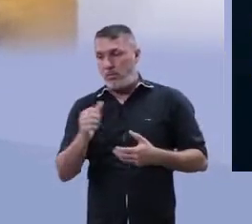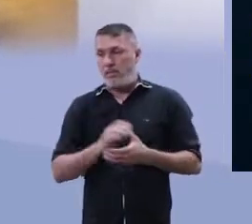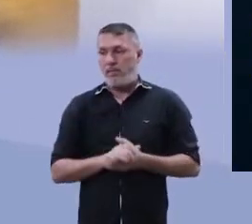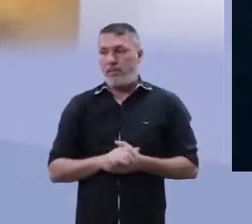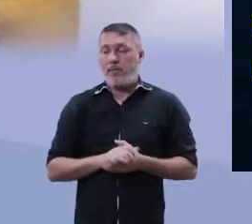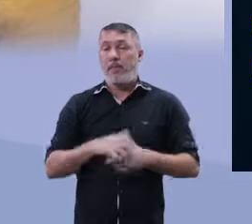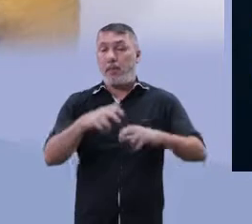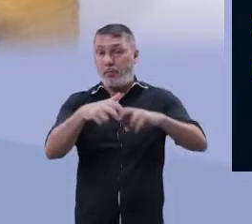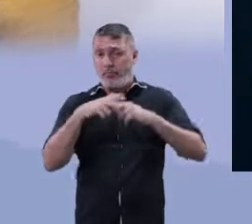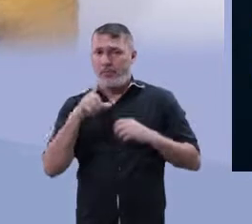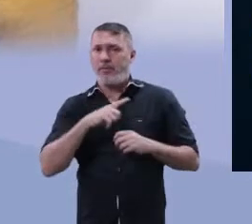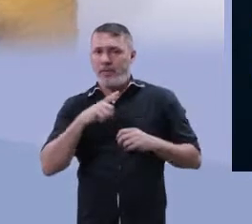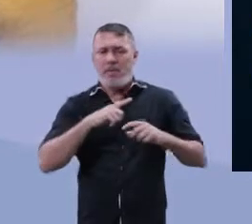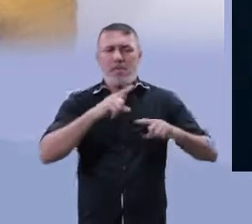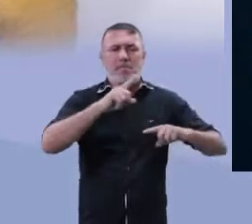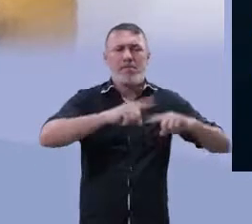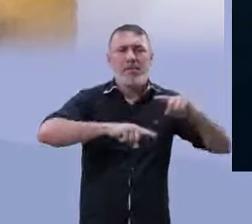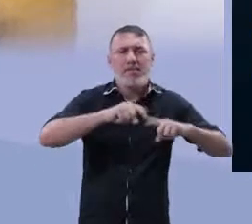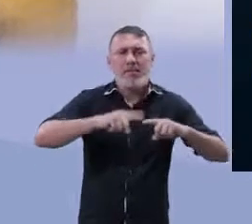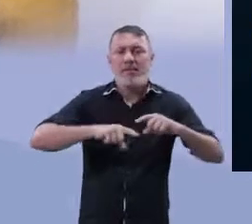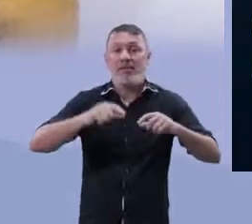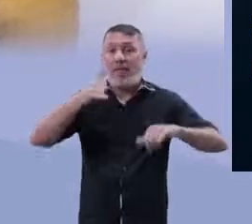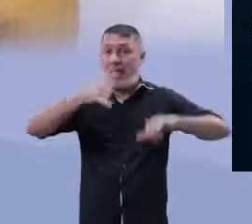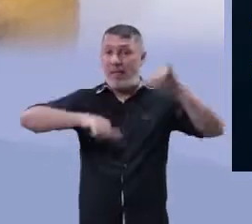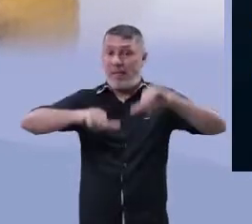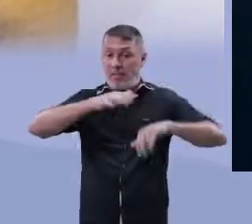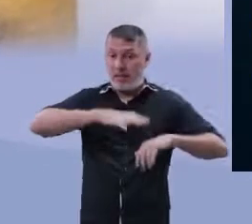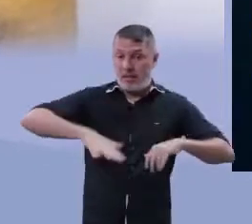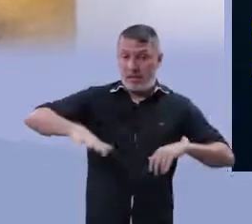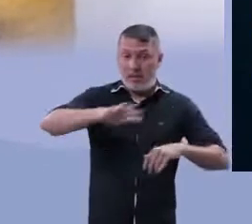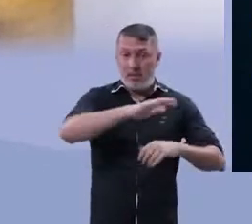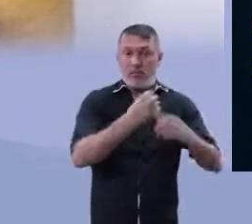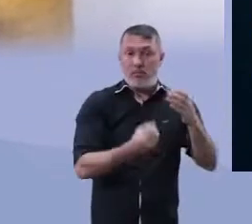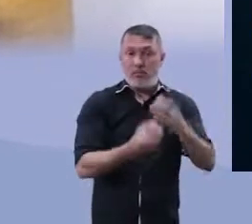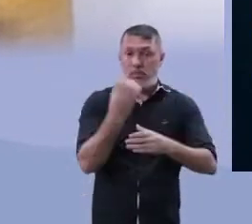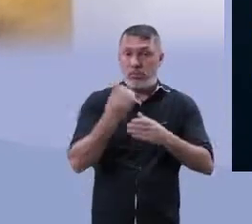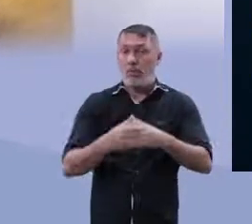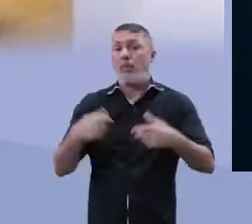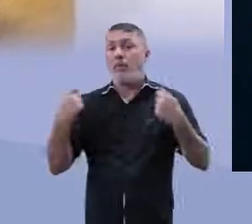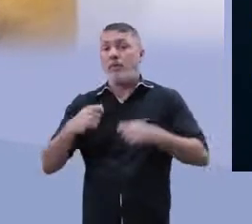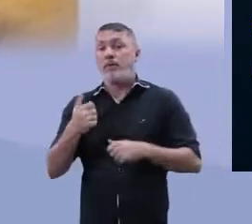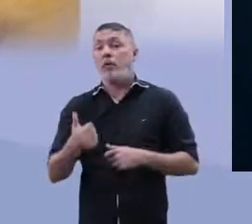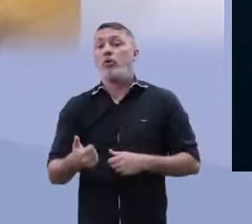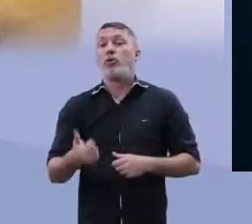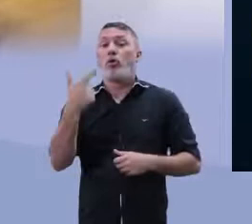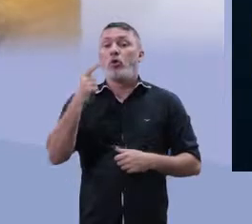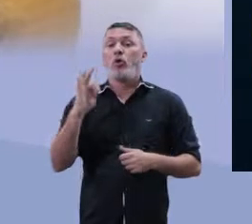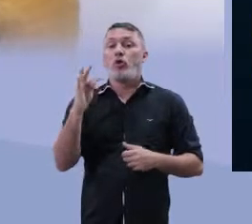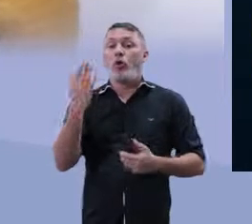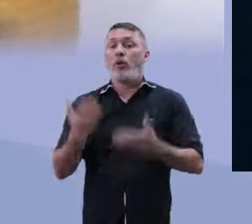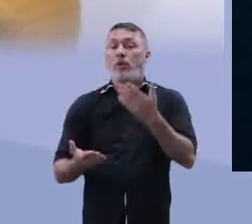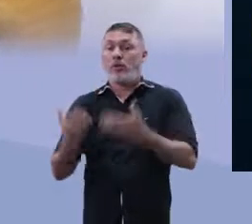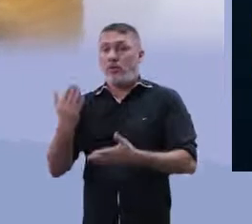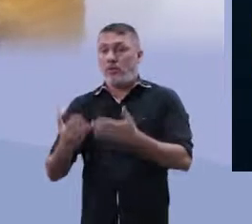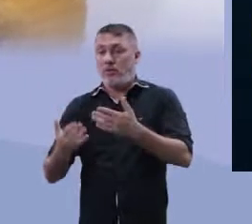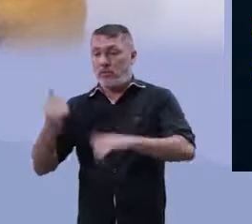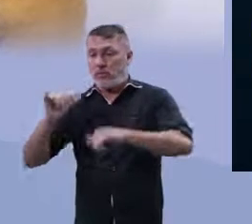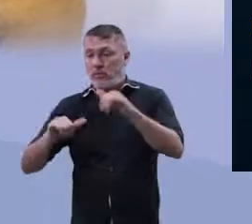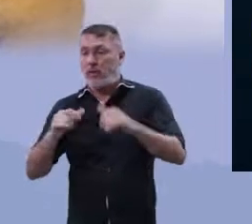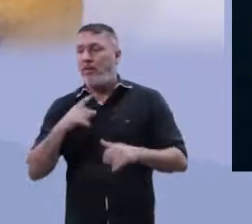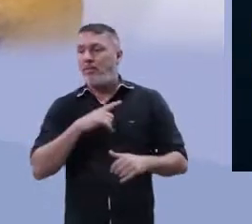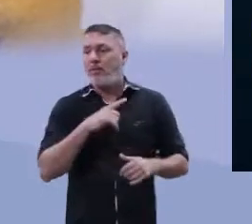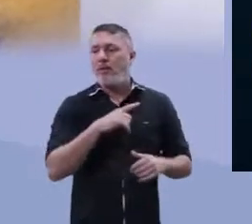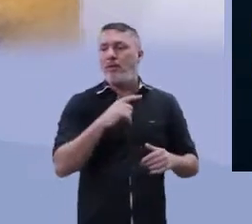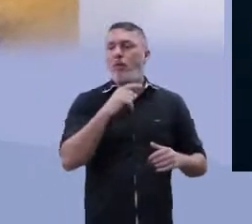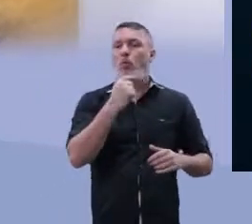dos grandes volumes de matérias-primas na indústria química, eram necessárias 12 toneladas de ingrediente para fabricar 1 tonelada de